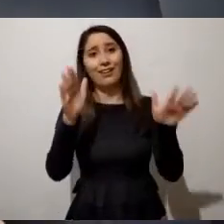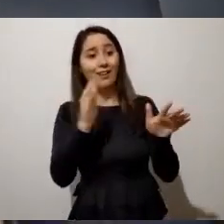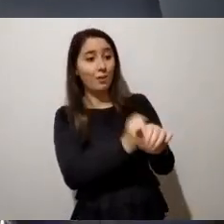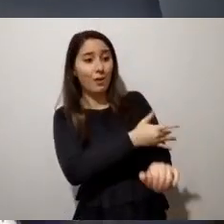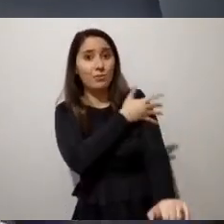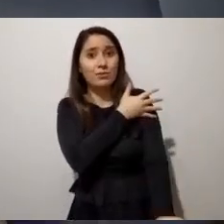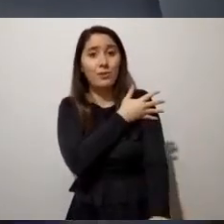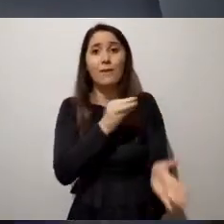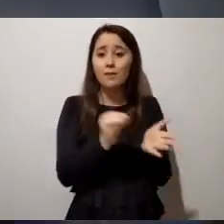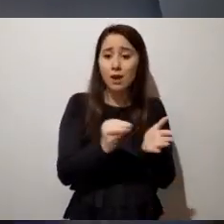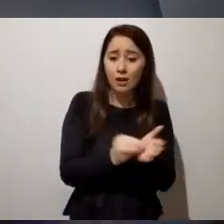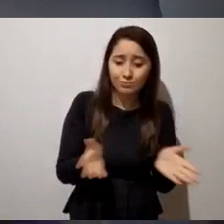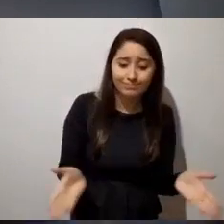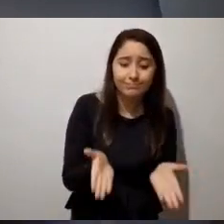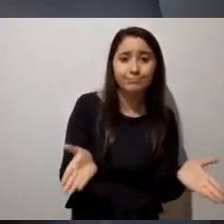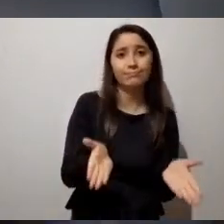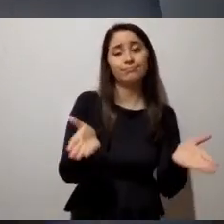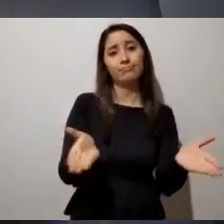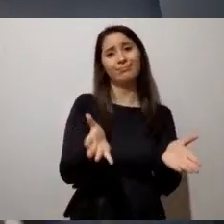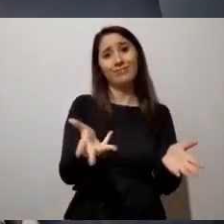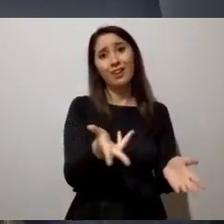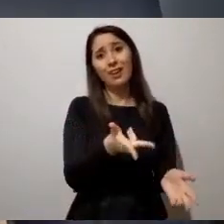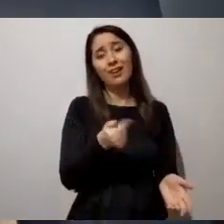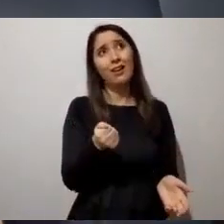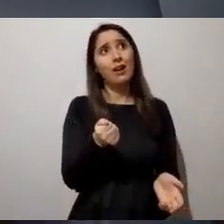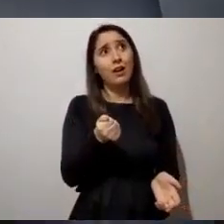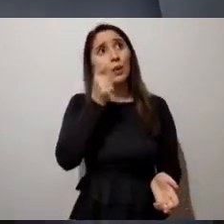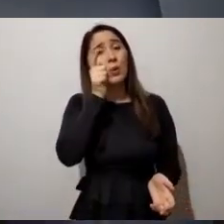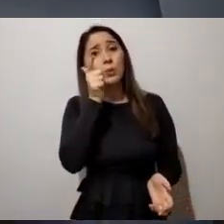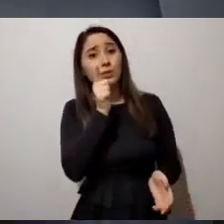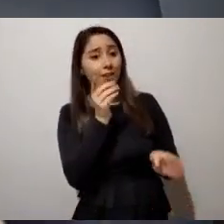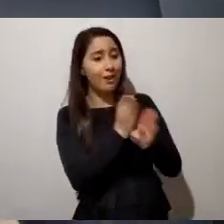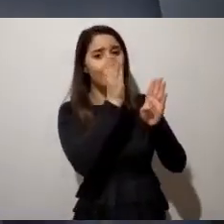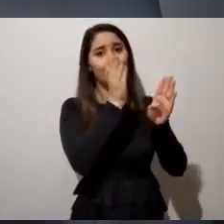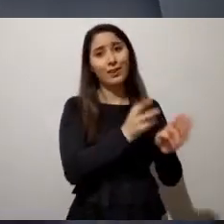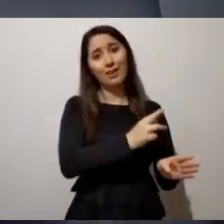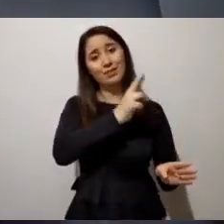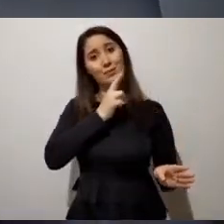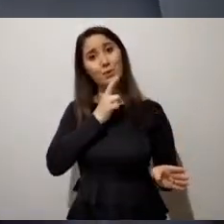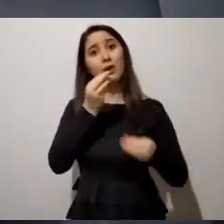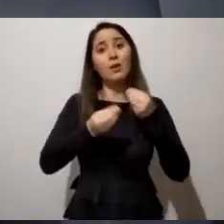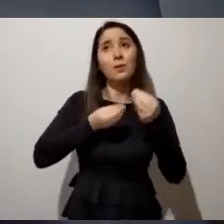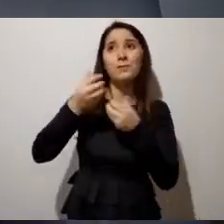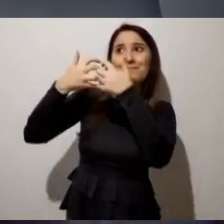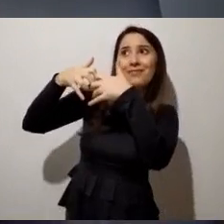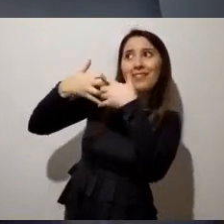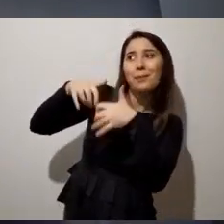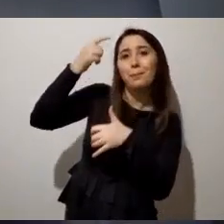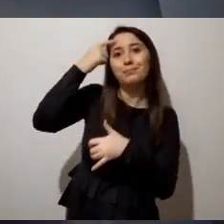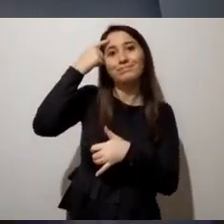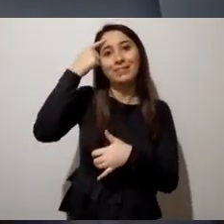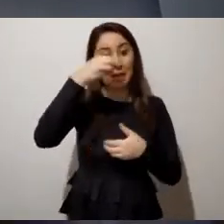fomos estimulados o suficiente a encontrar essas respostas, a pensar sobre como nos